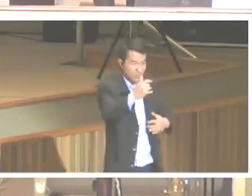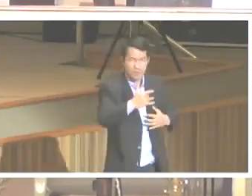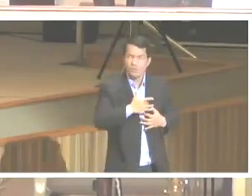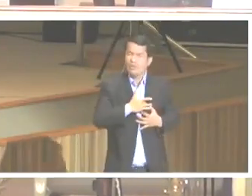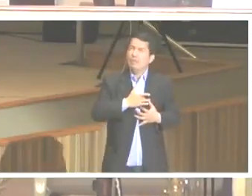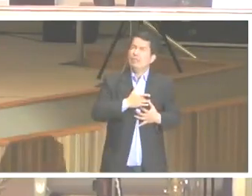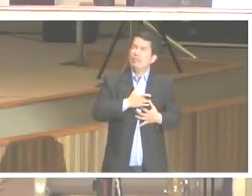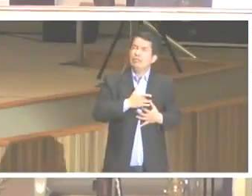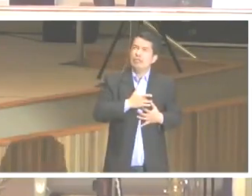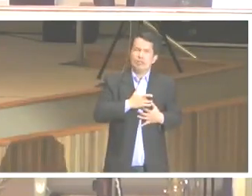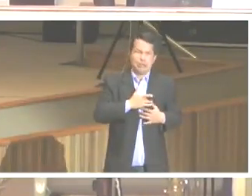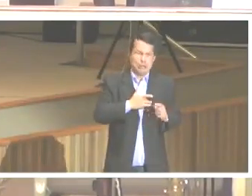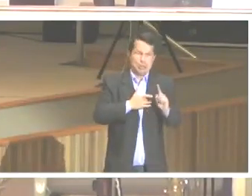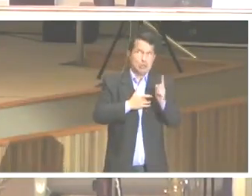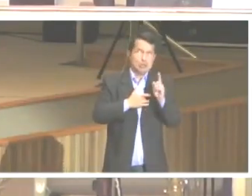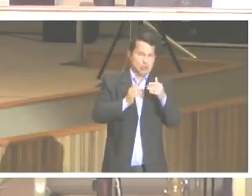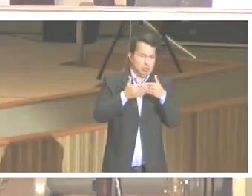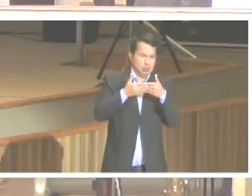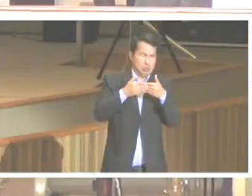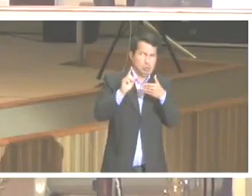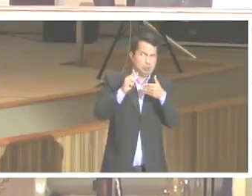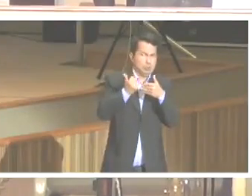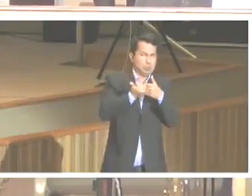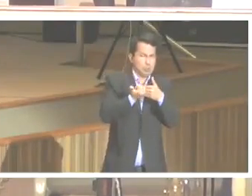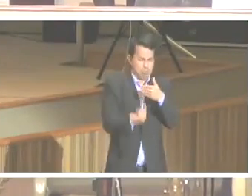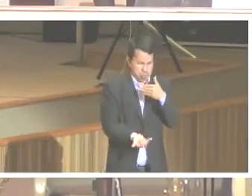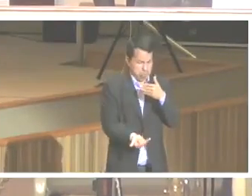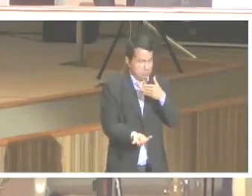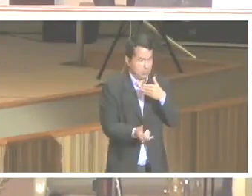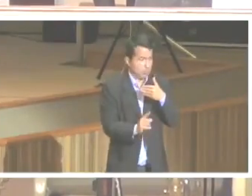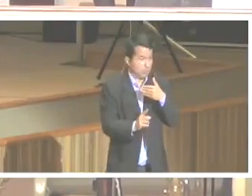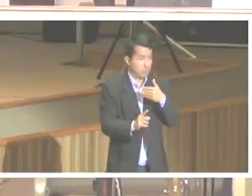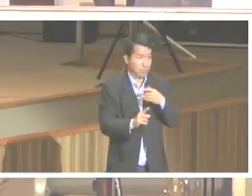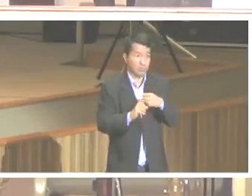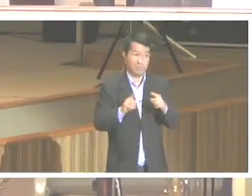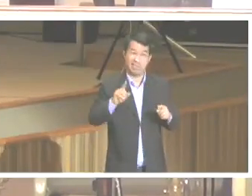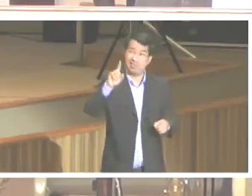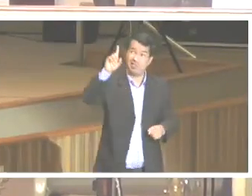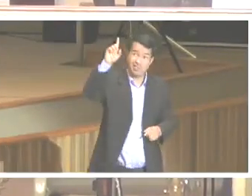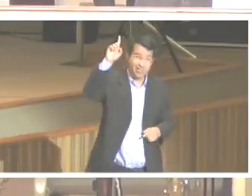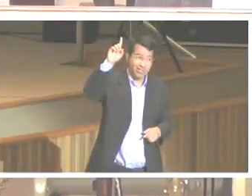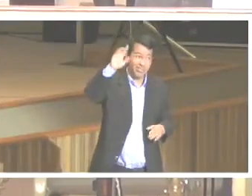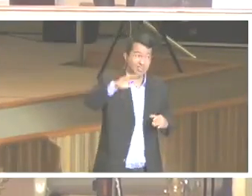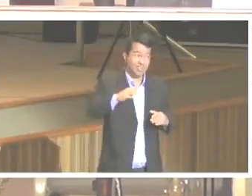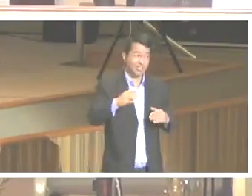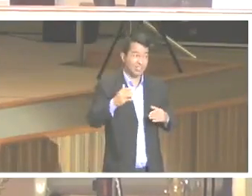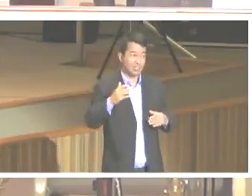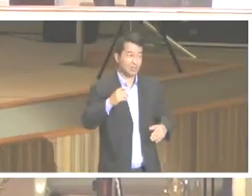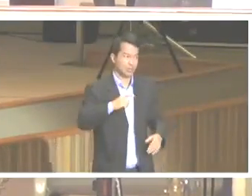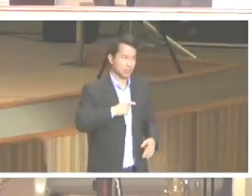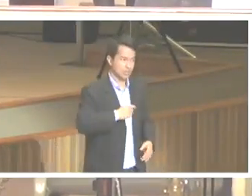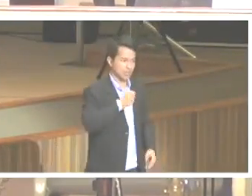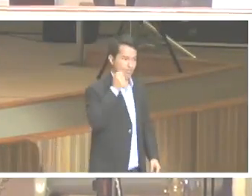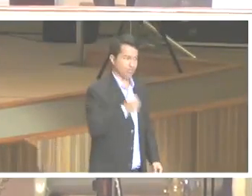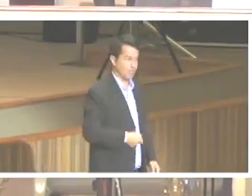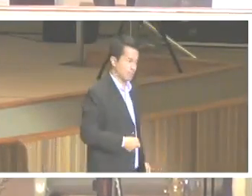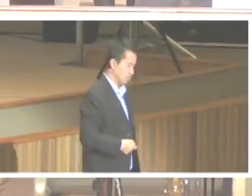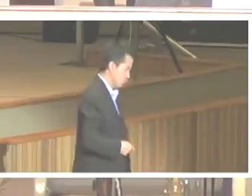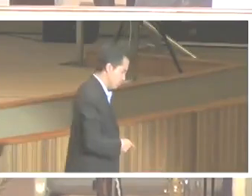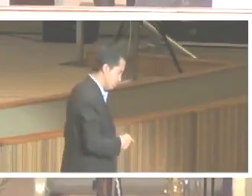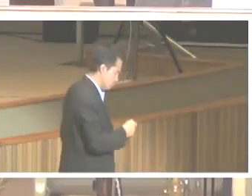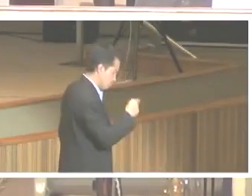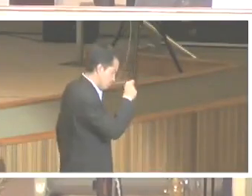e o quebrantamento de deus nem sempre é tão agradável porque ele quer abrir os nossos olhos para